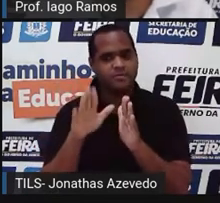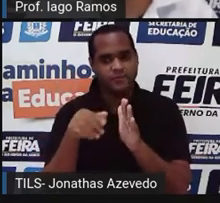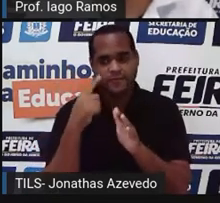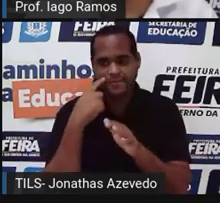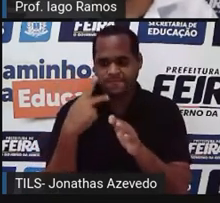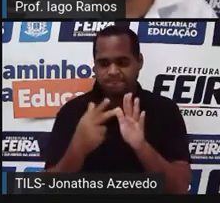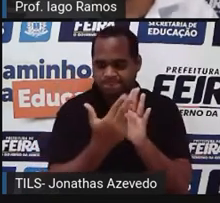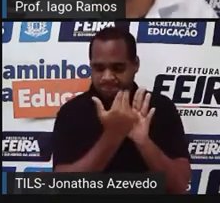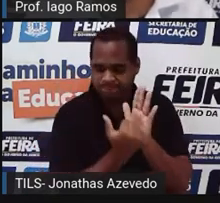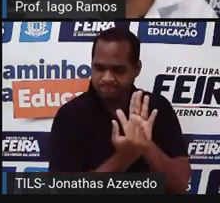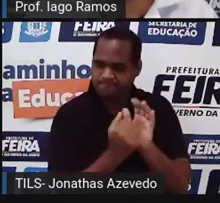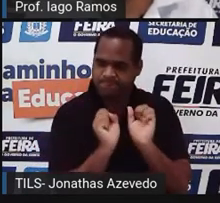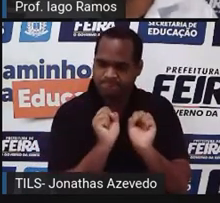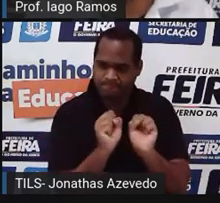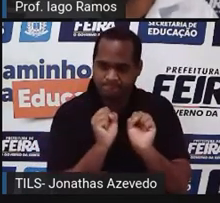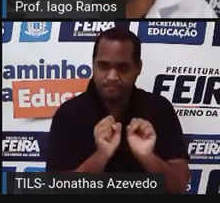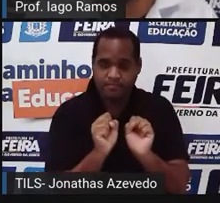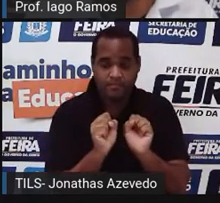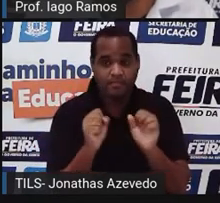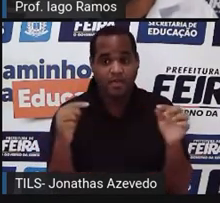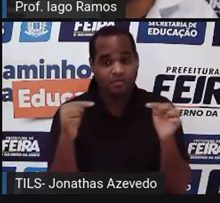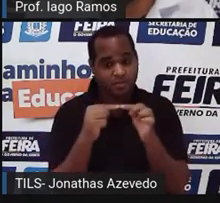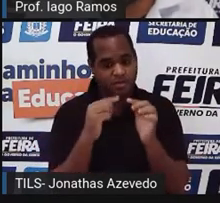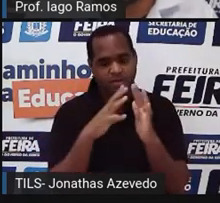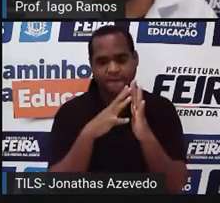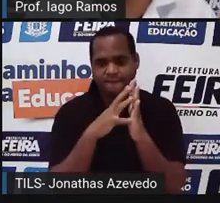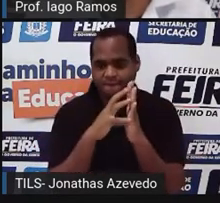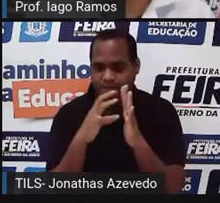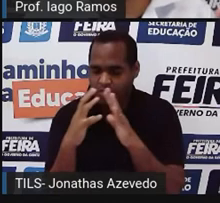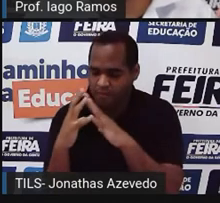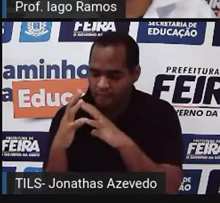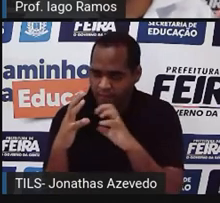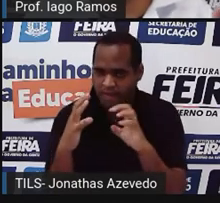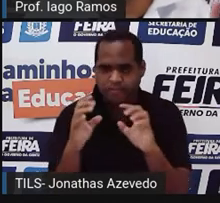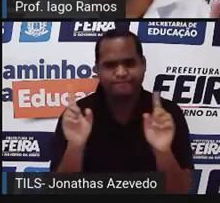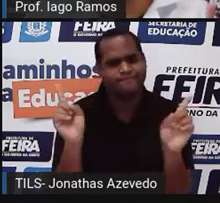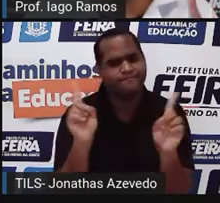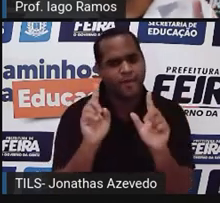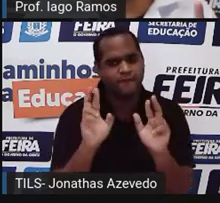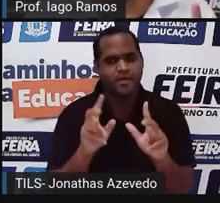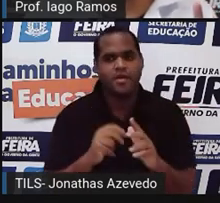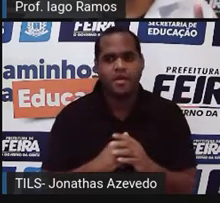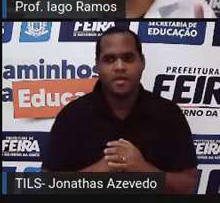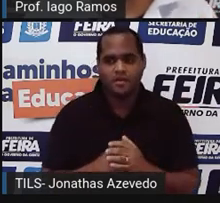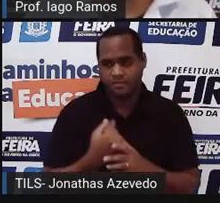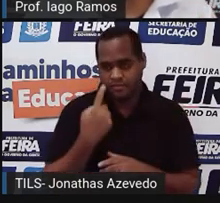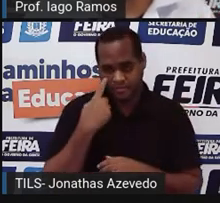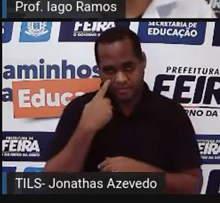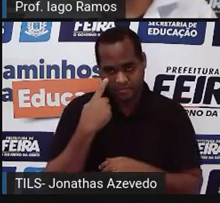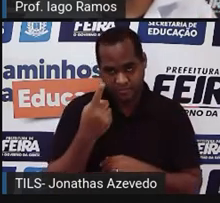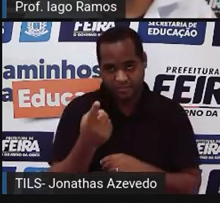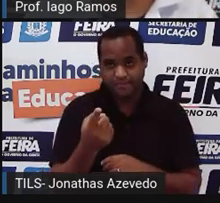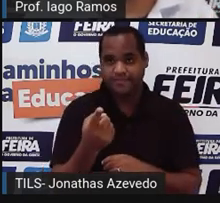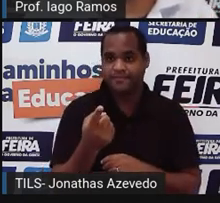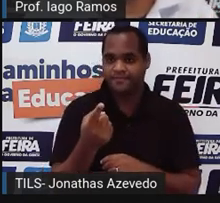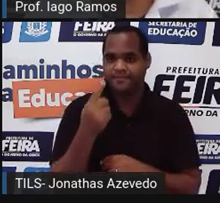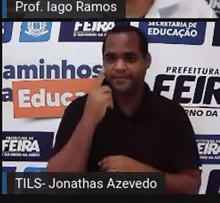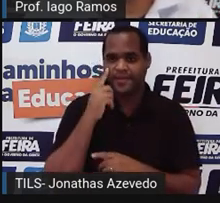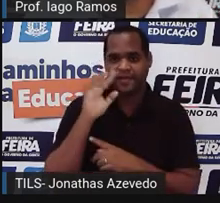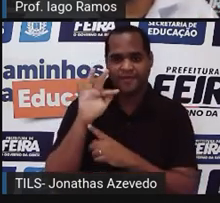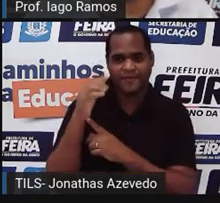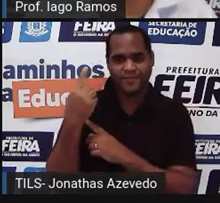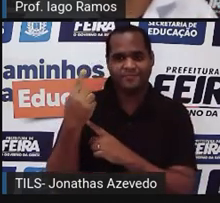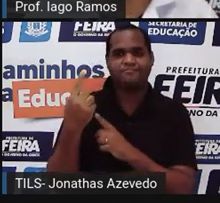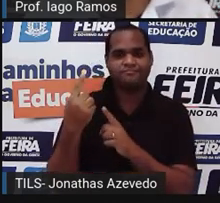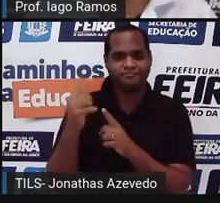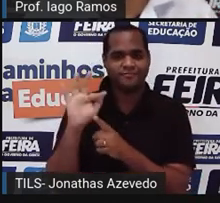figura, tá? Que não é a reflexão. Olha só. Uma figura ali eu estou chamando de F1, figura